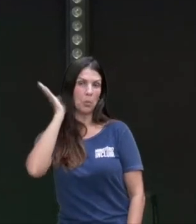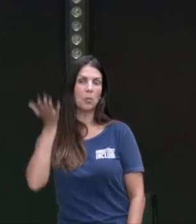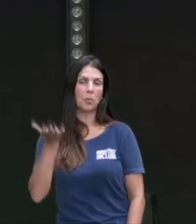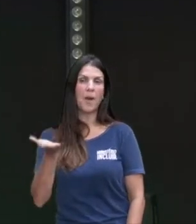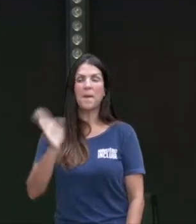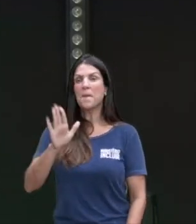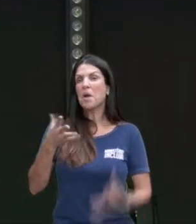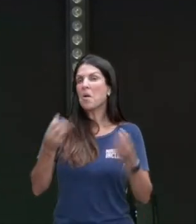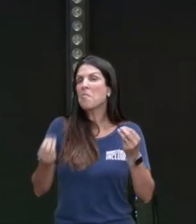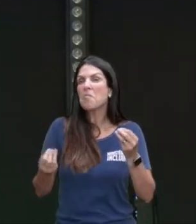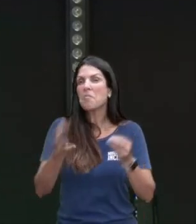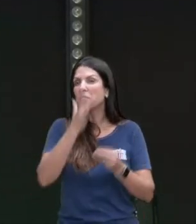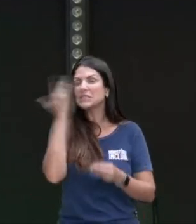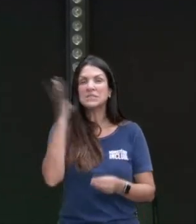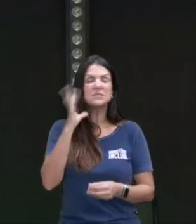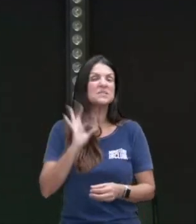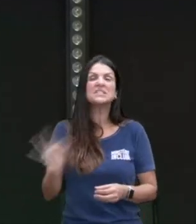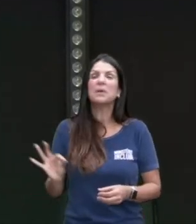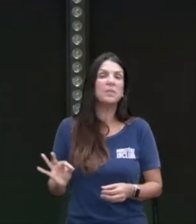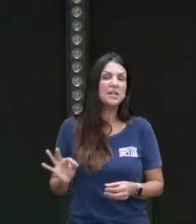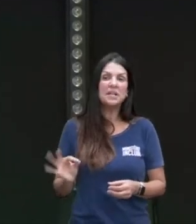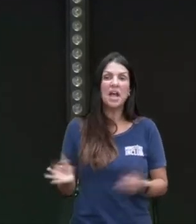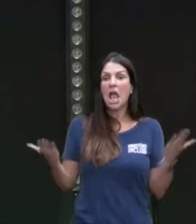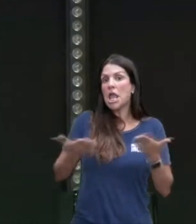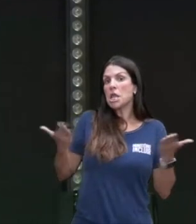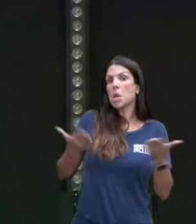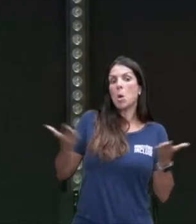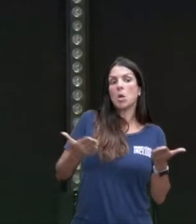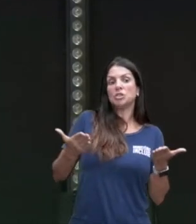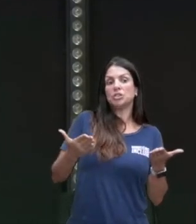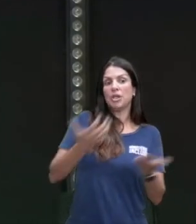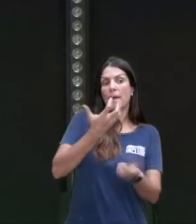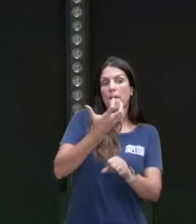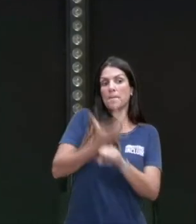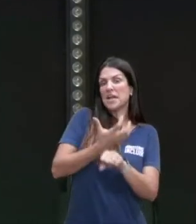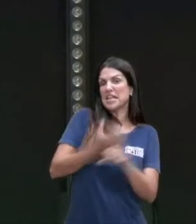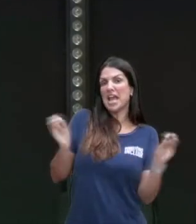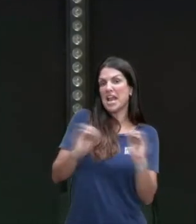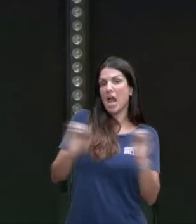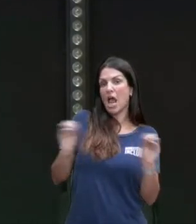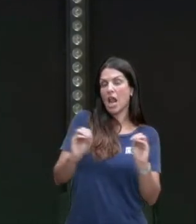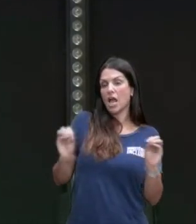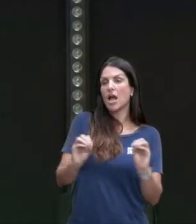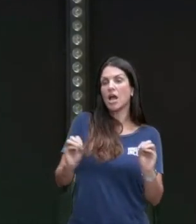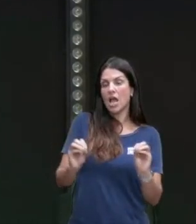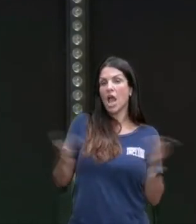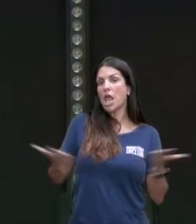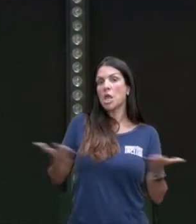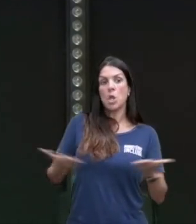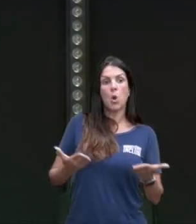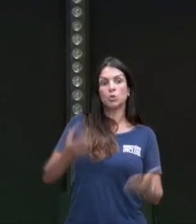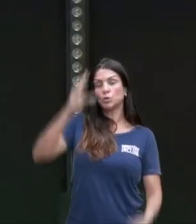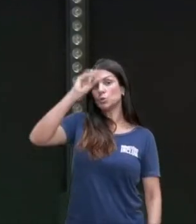é mas tem uma gente que não sabe aquela matéria que é Milionária é o chefe do professor que dava aquela aula é o dono da